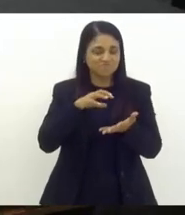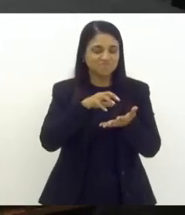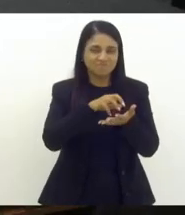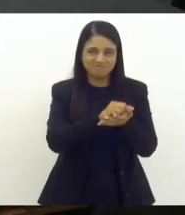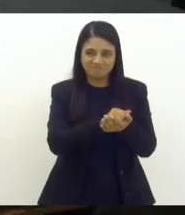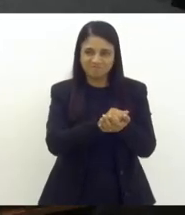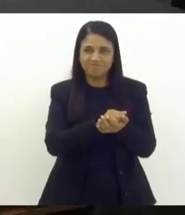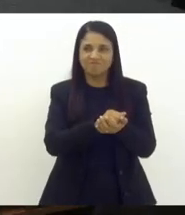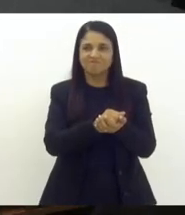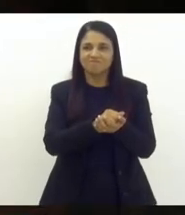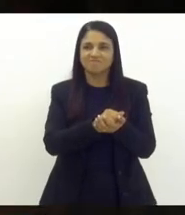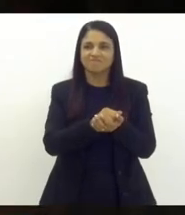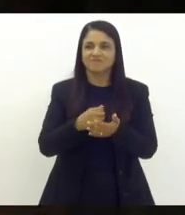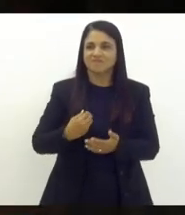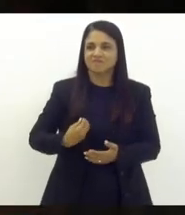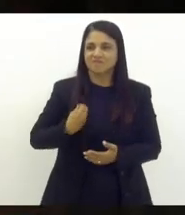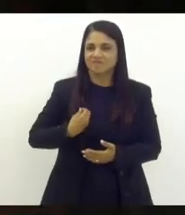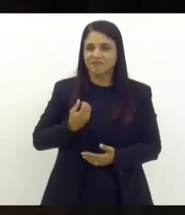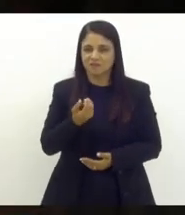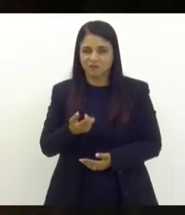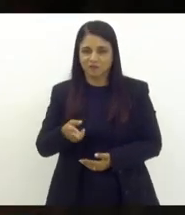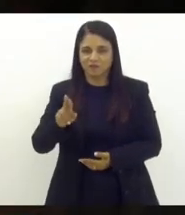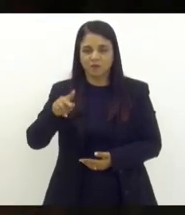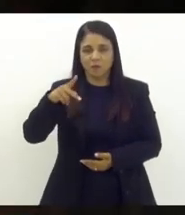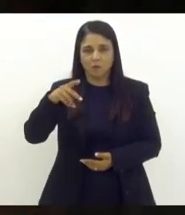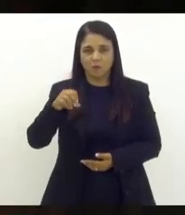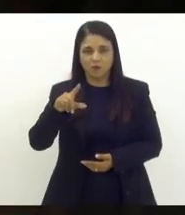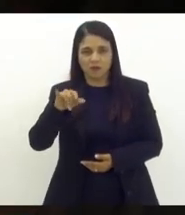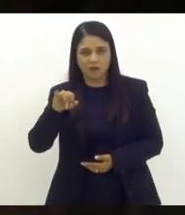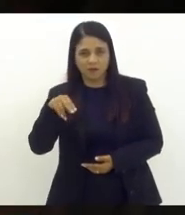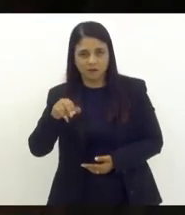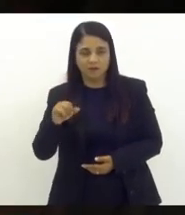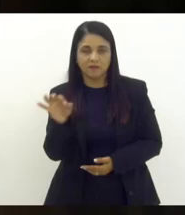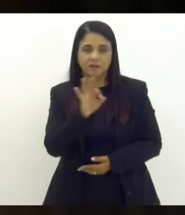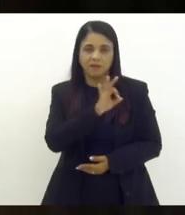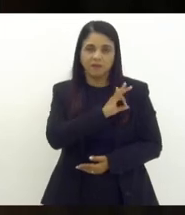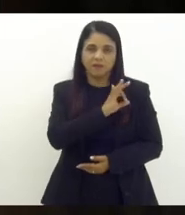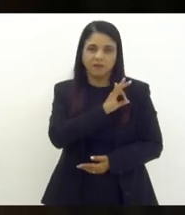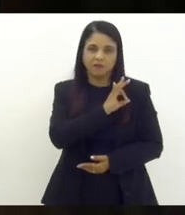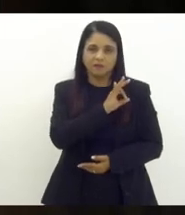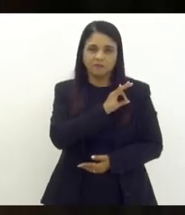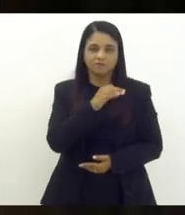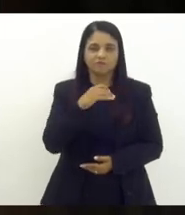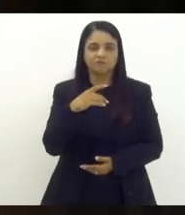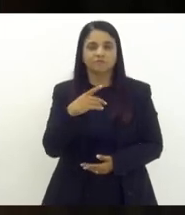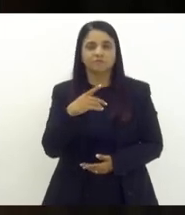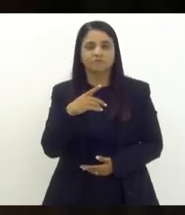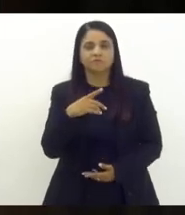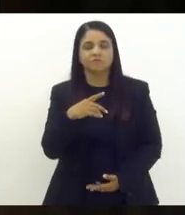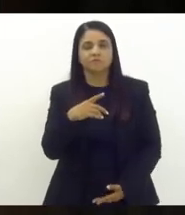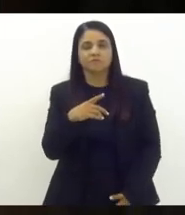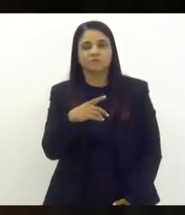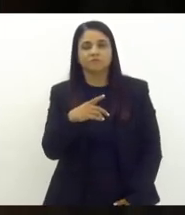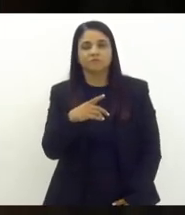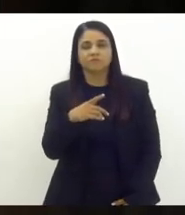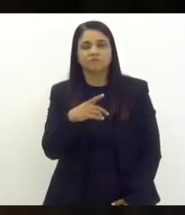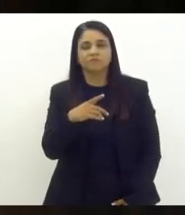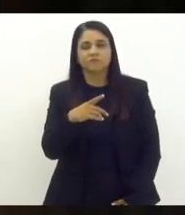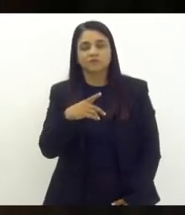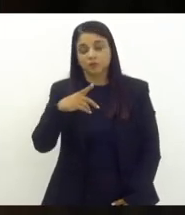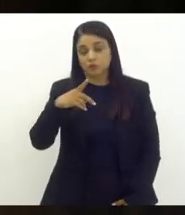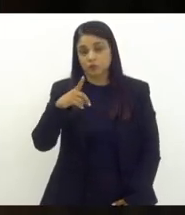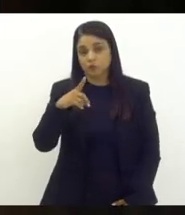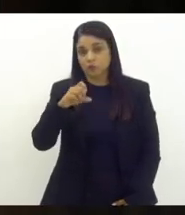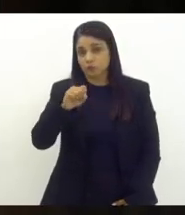aqui a presença da Dra Poliana Henrique delegada de polícia eh do